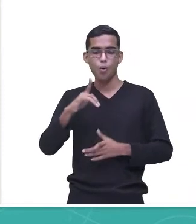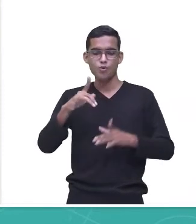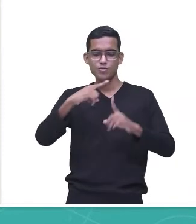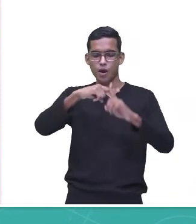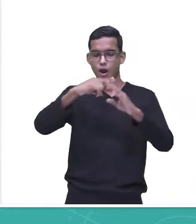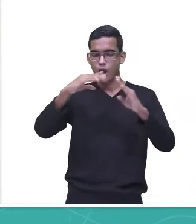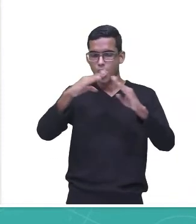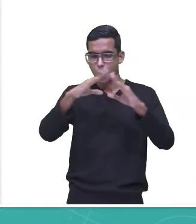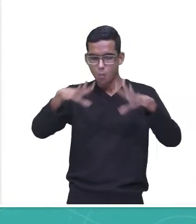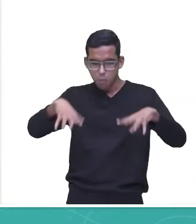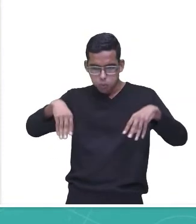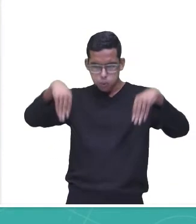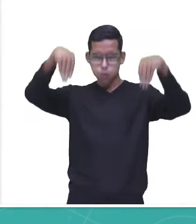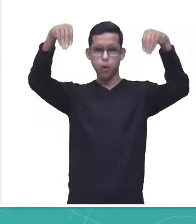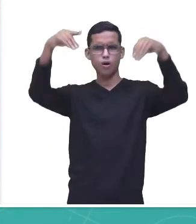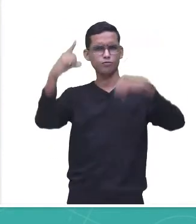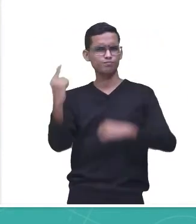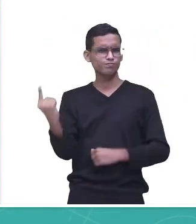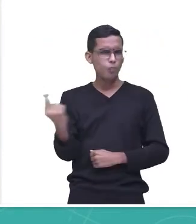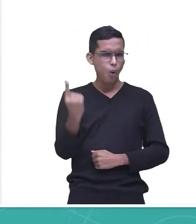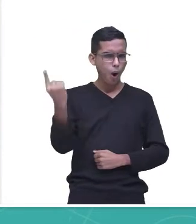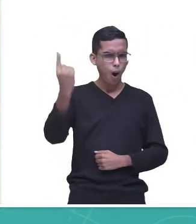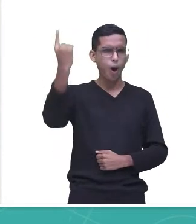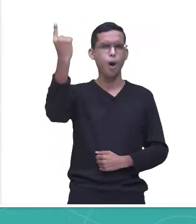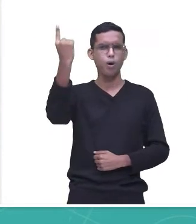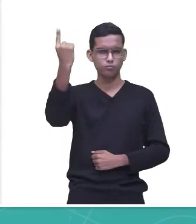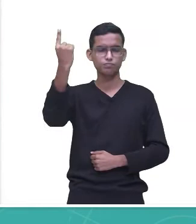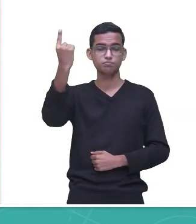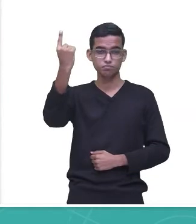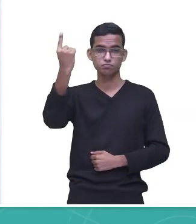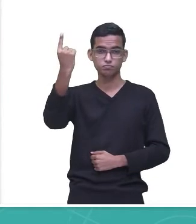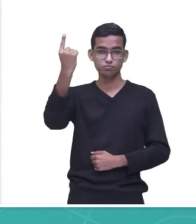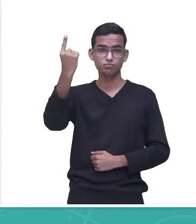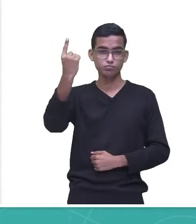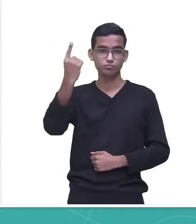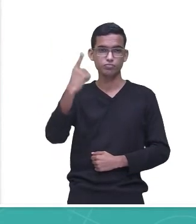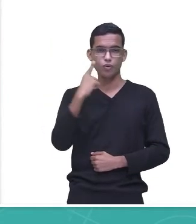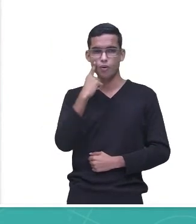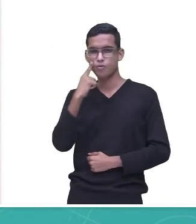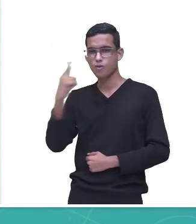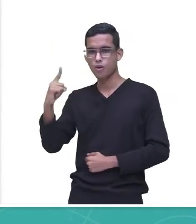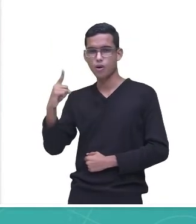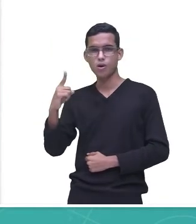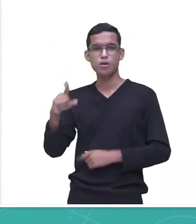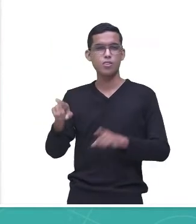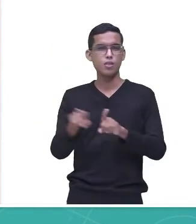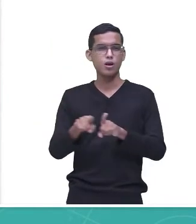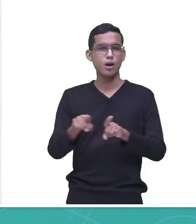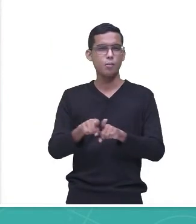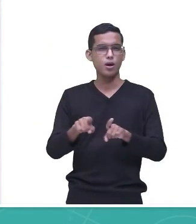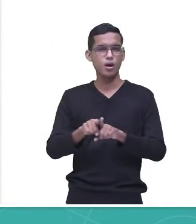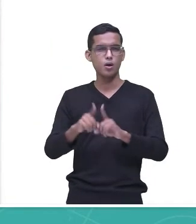seja, verticalidade, e também há esses ponteiros aí,